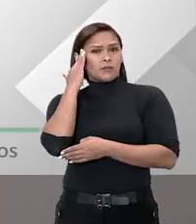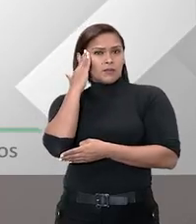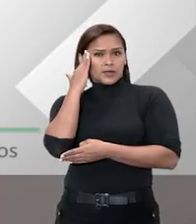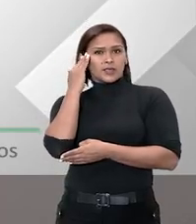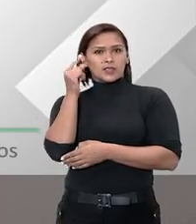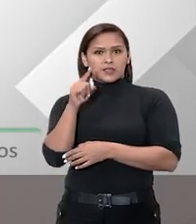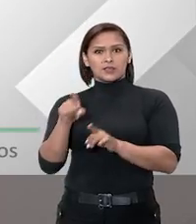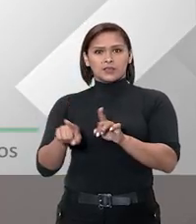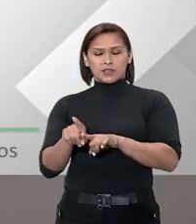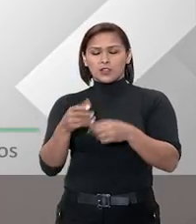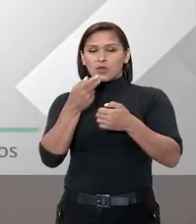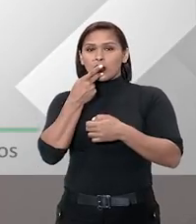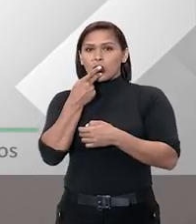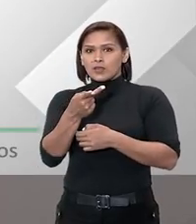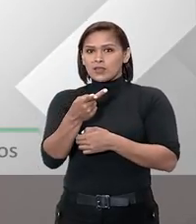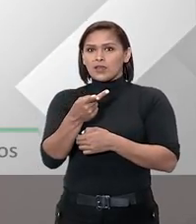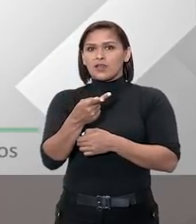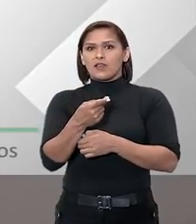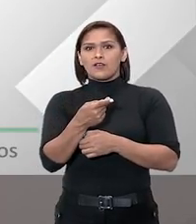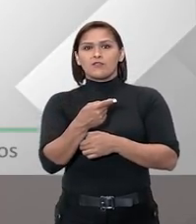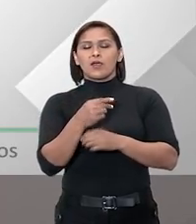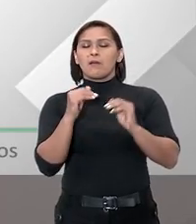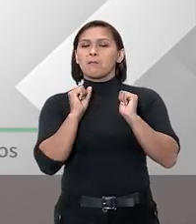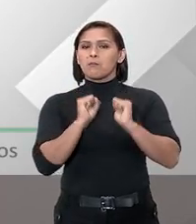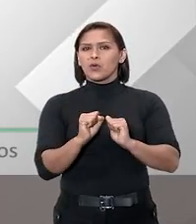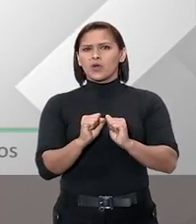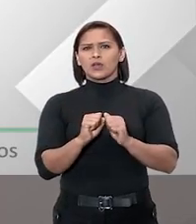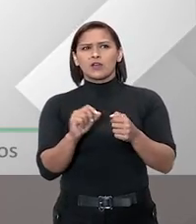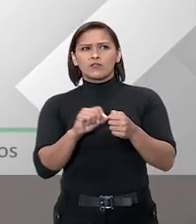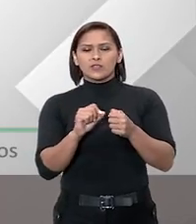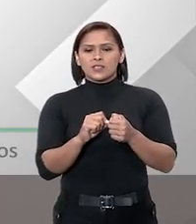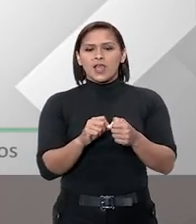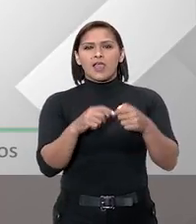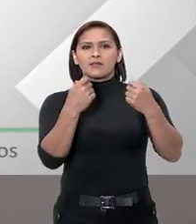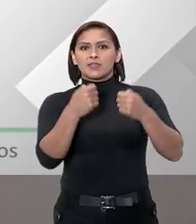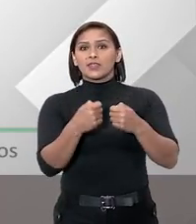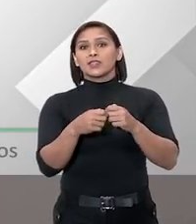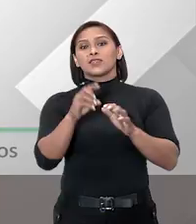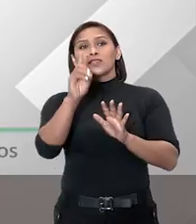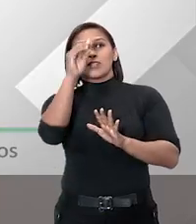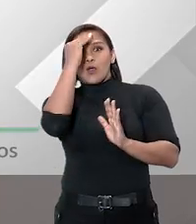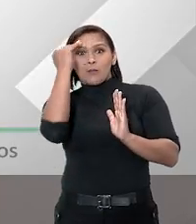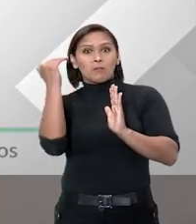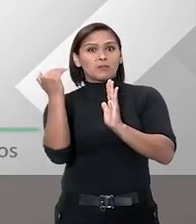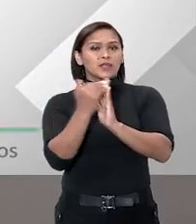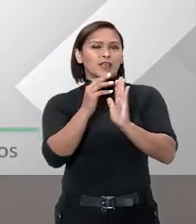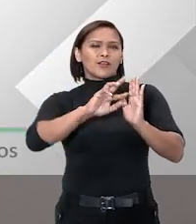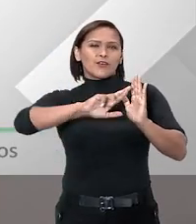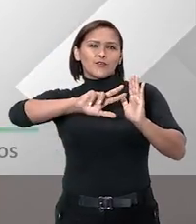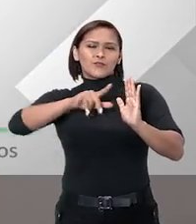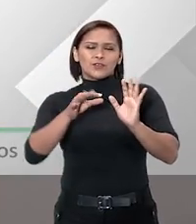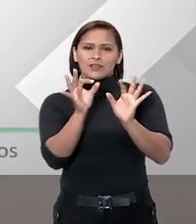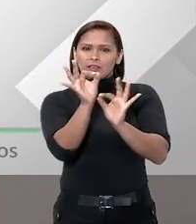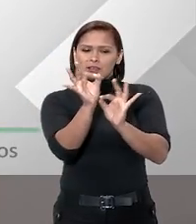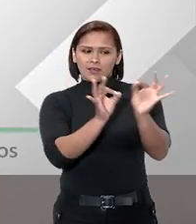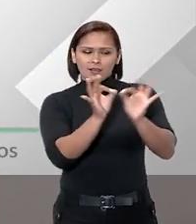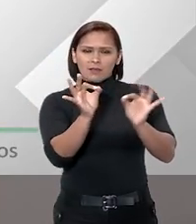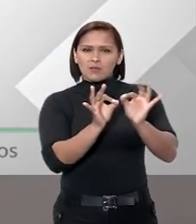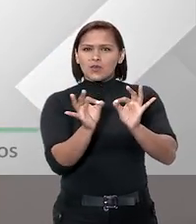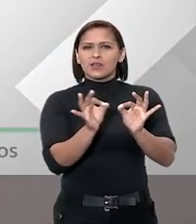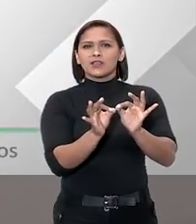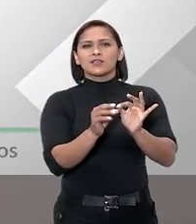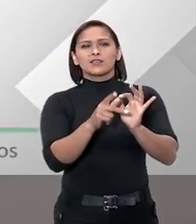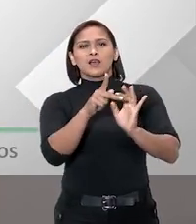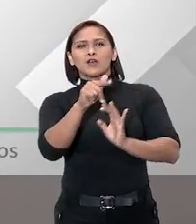entender, quando a lei fala em poderão, aqui a gente tem que ler deverão. Então, ela fala de elaboração do